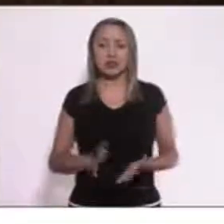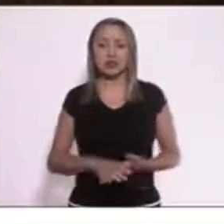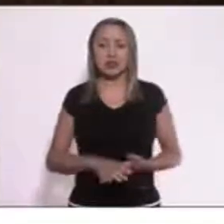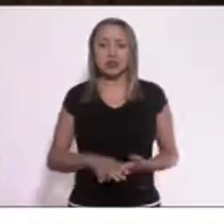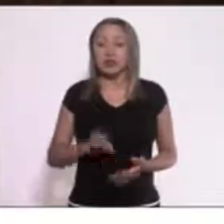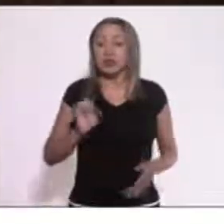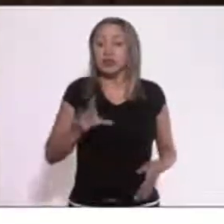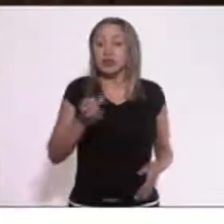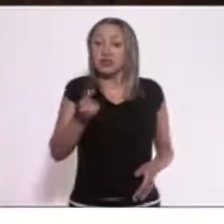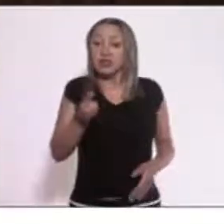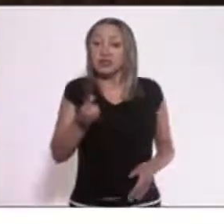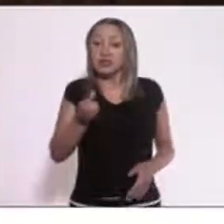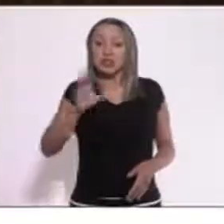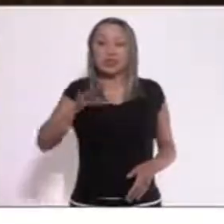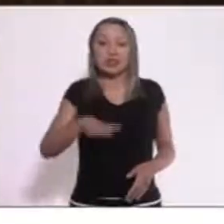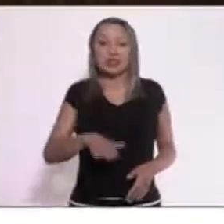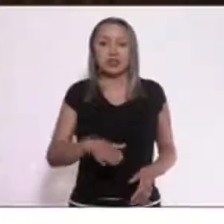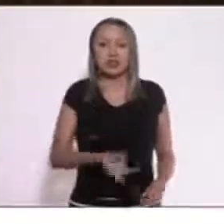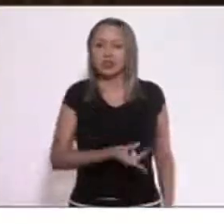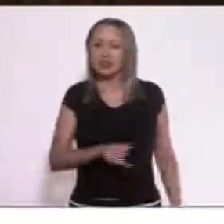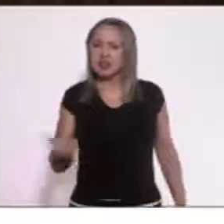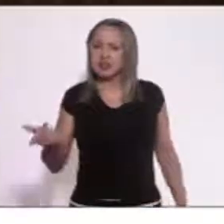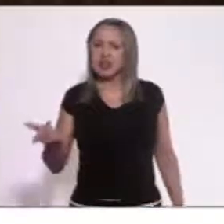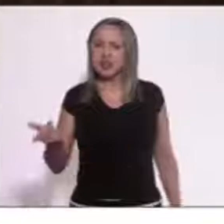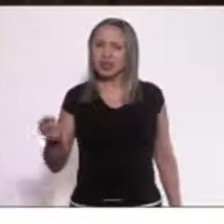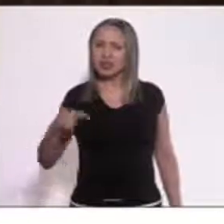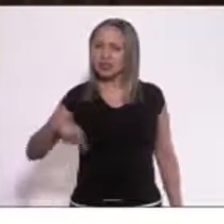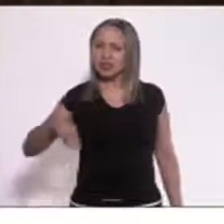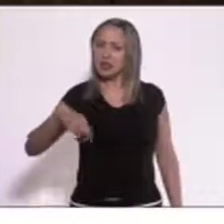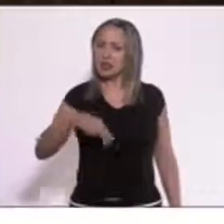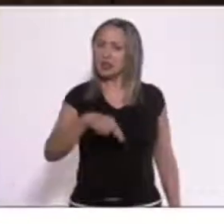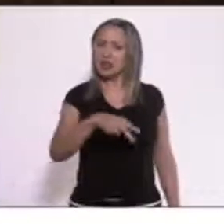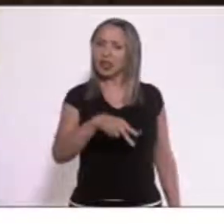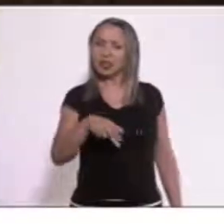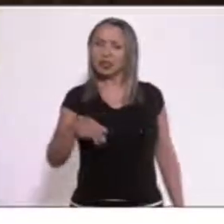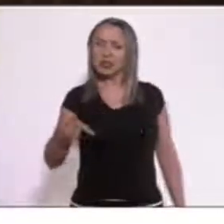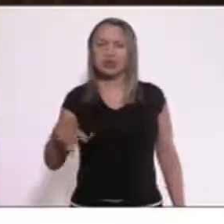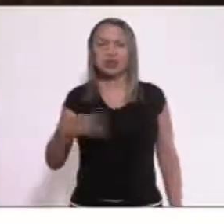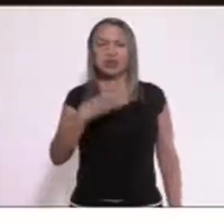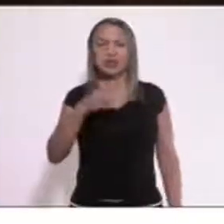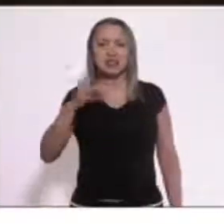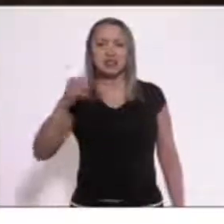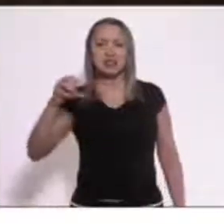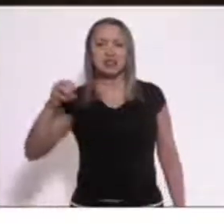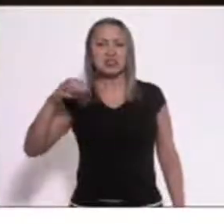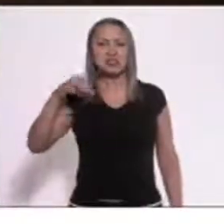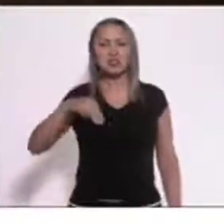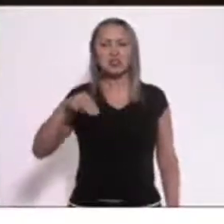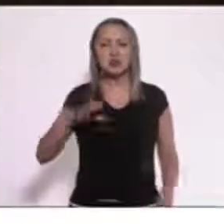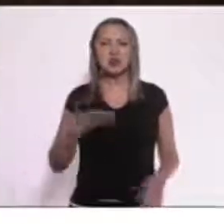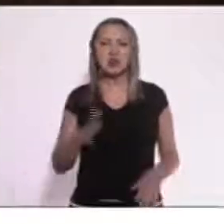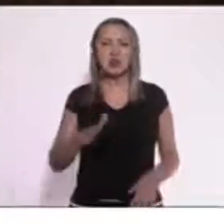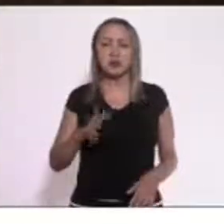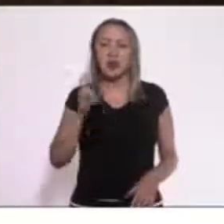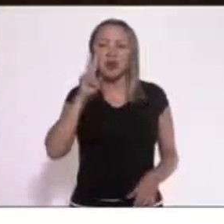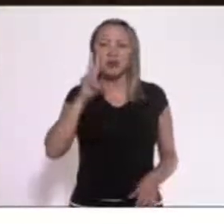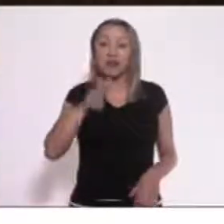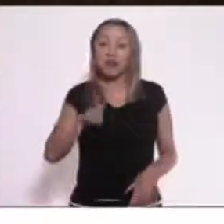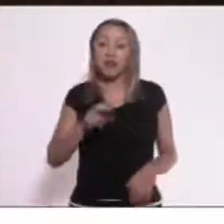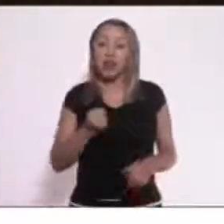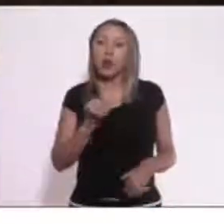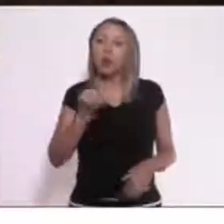6 horas da tarde sair daqui, andar 200, 300 metros e ver a quantidade de famílias